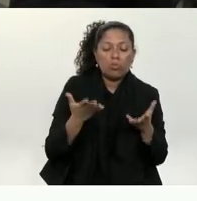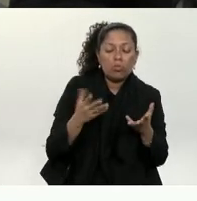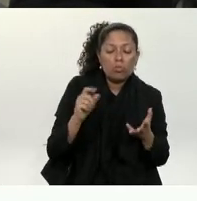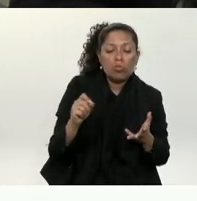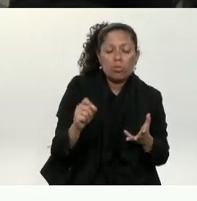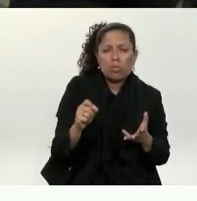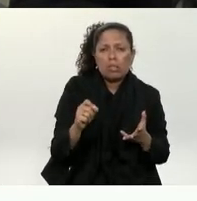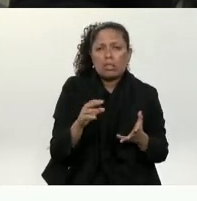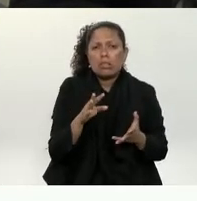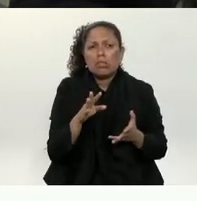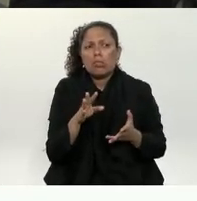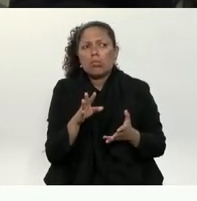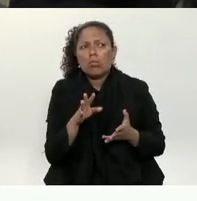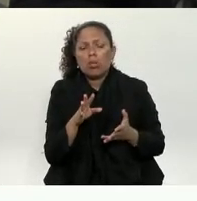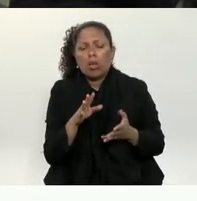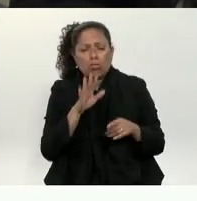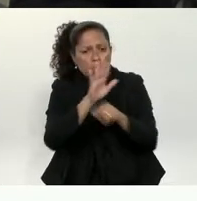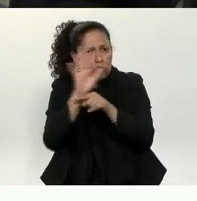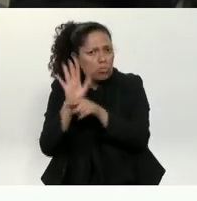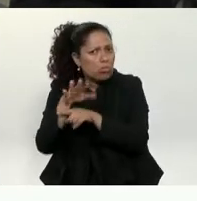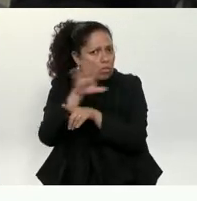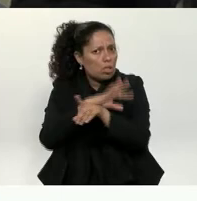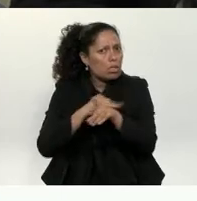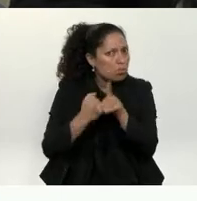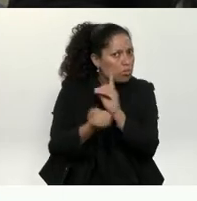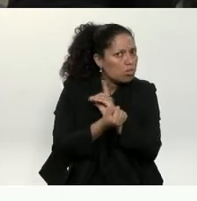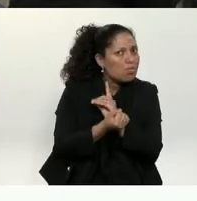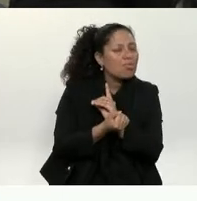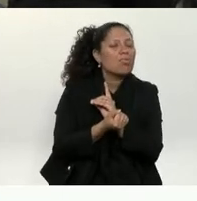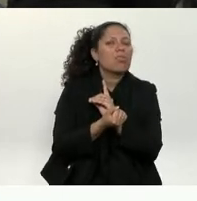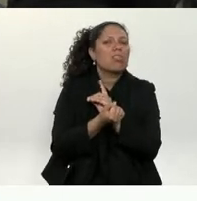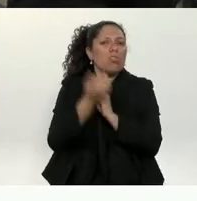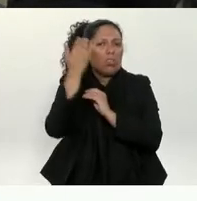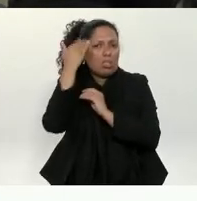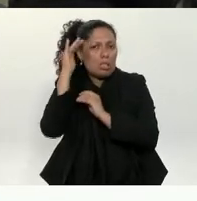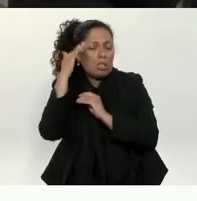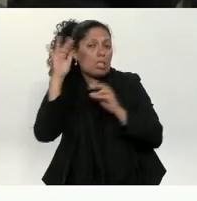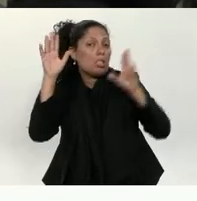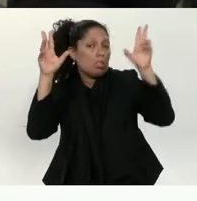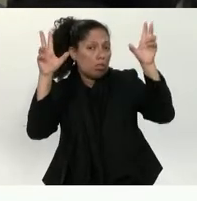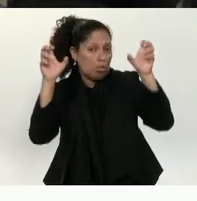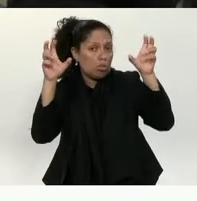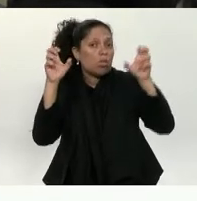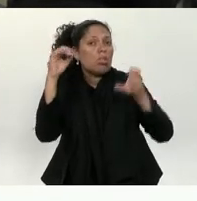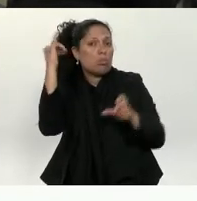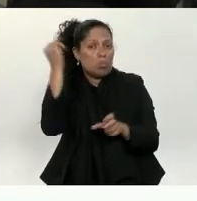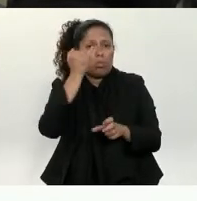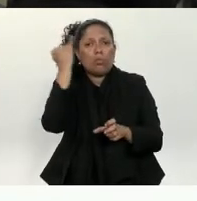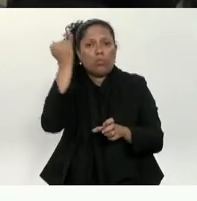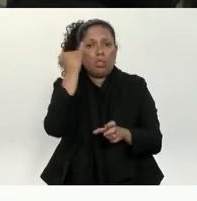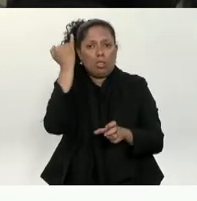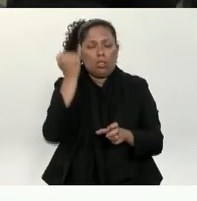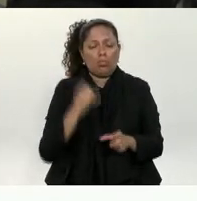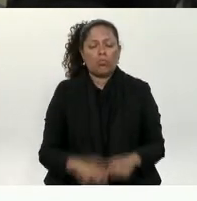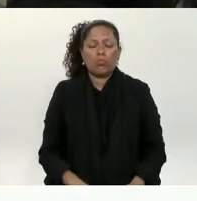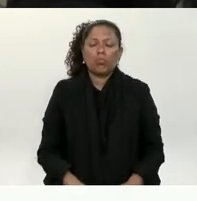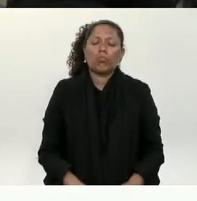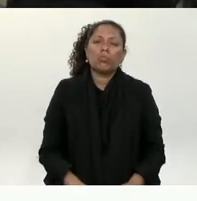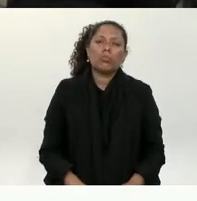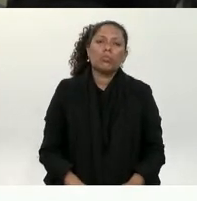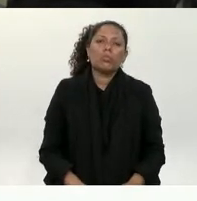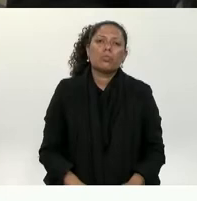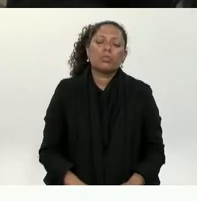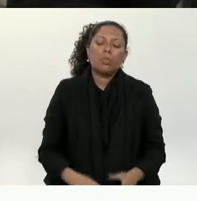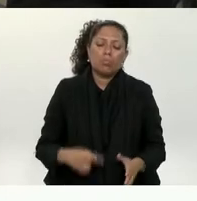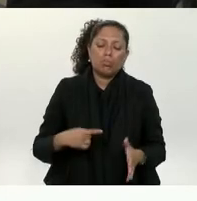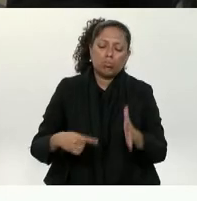esclarecer, sobretudo, a população do Rio de Janeiro leiga do assunto. Então, só para completar a pergunta do deputado Bacelar,